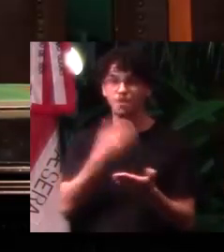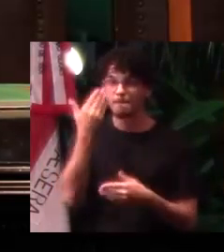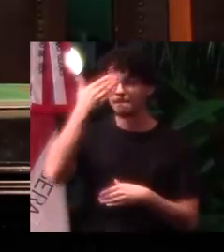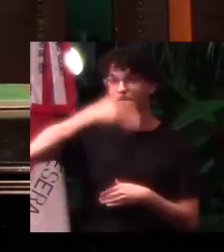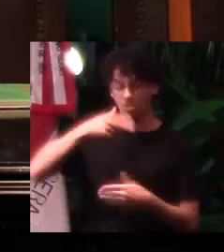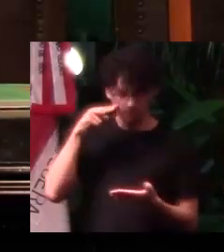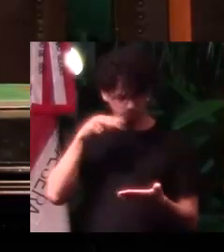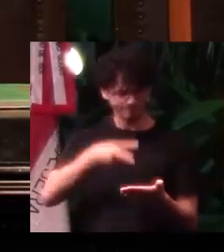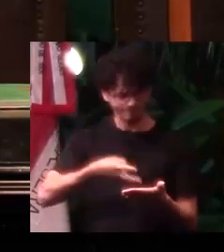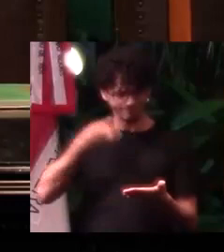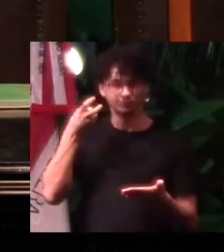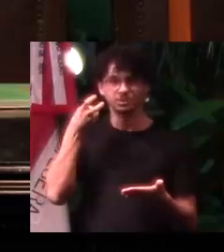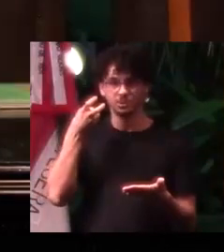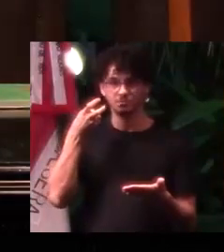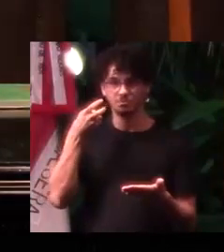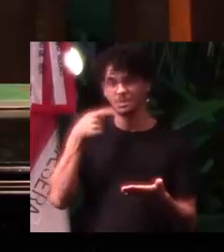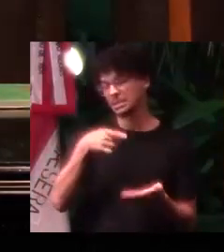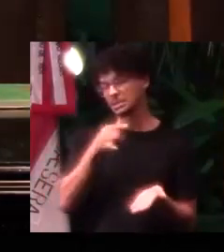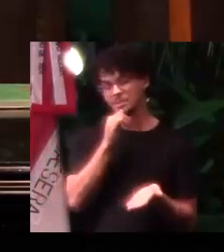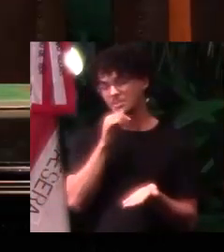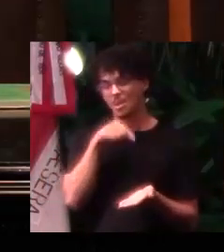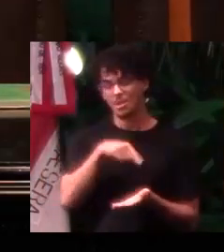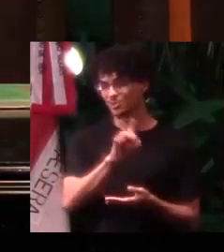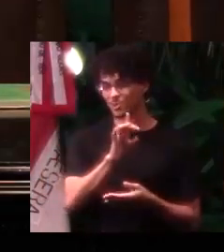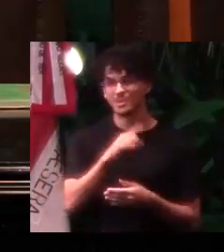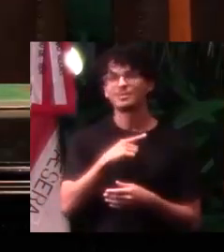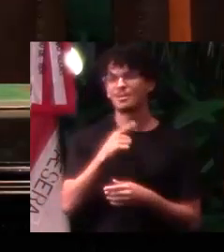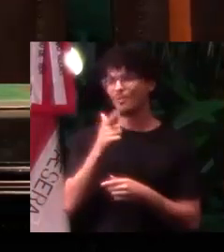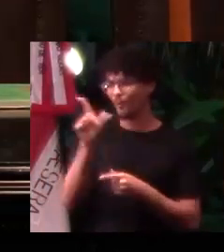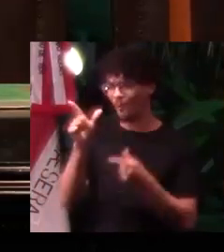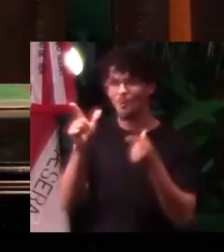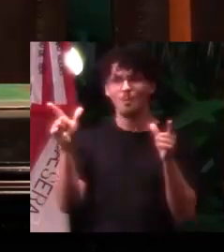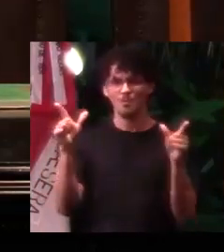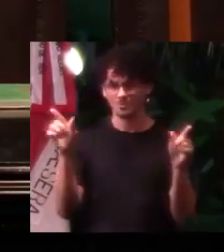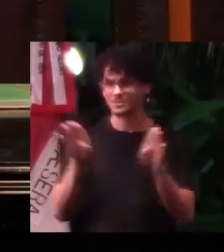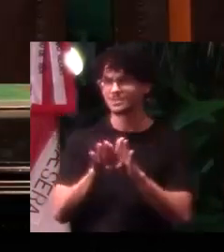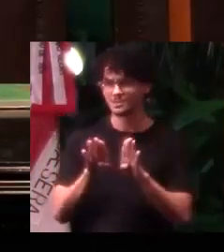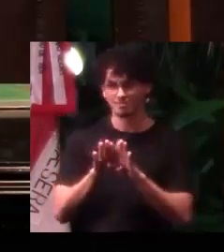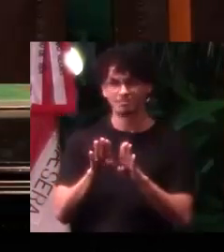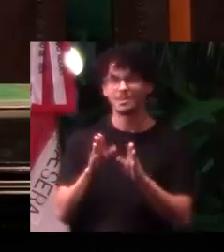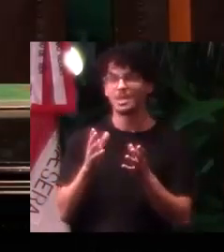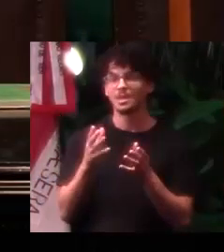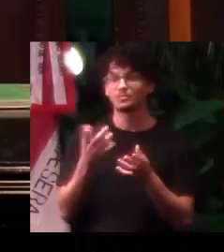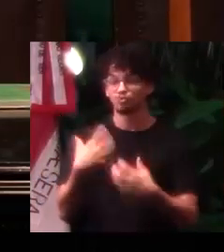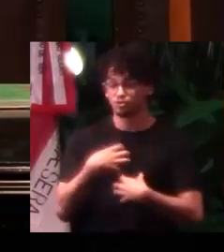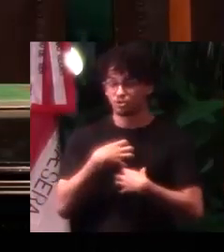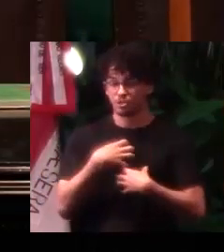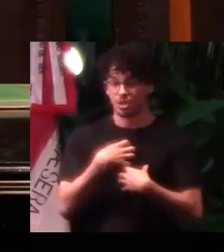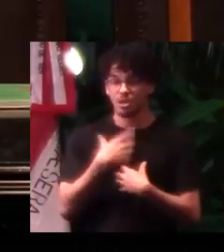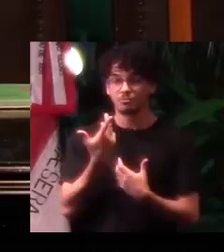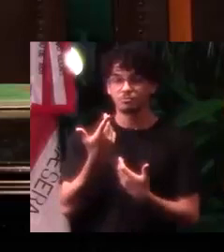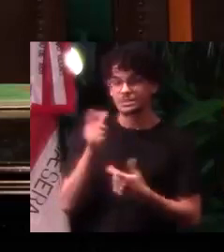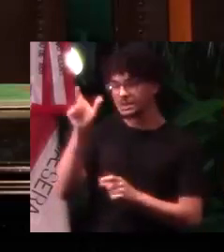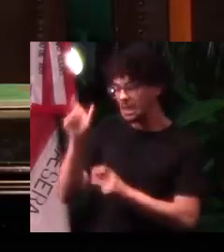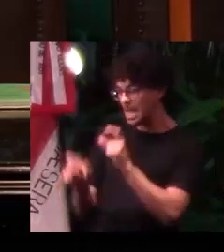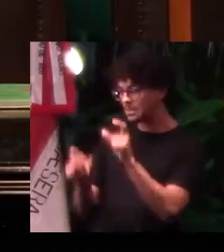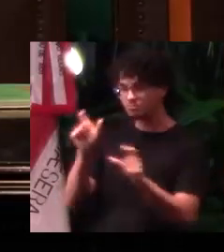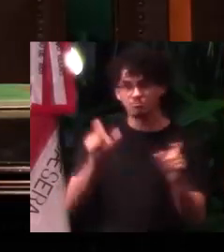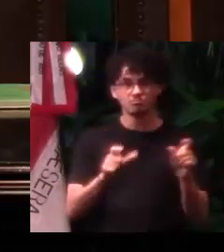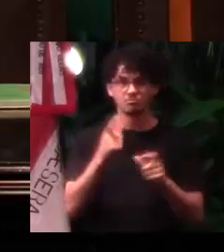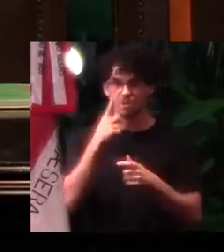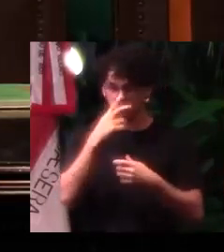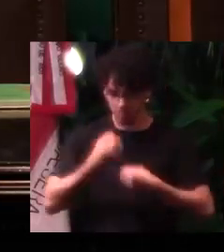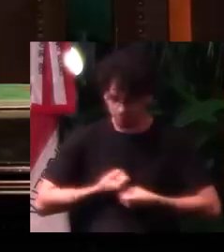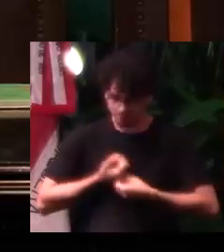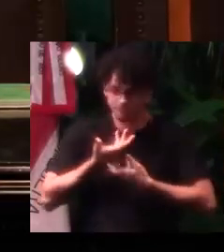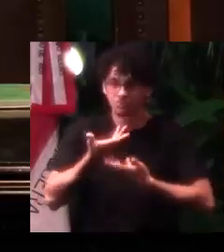não pararia por aí, né? Ele chega até a forma como se manifestam hoje os próprios tribunais